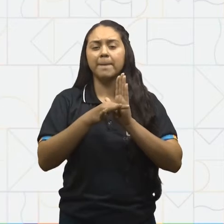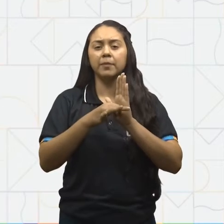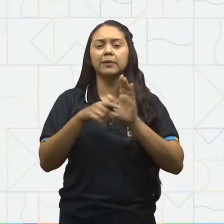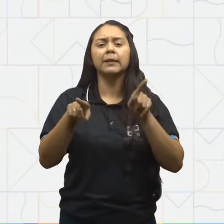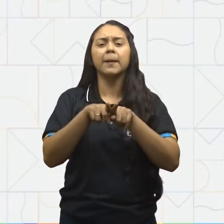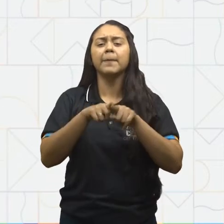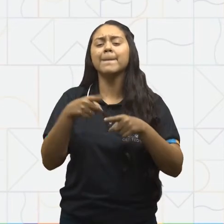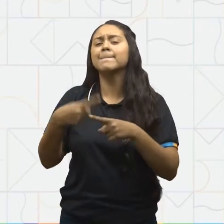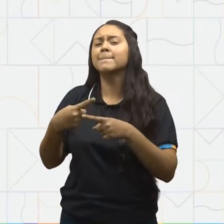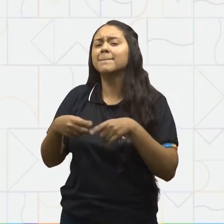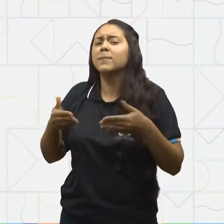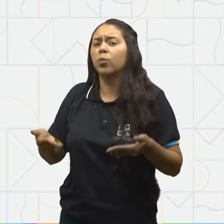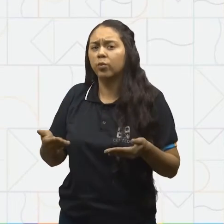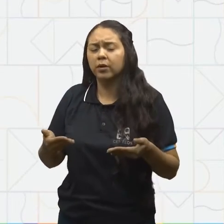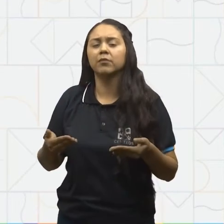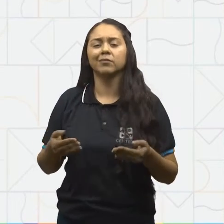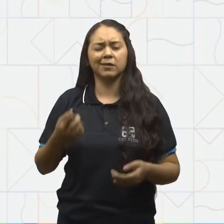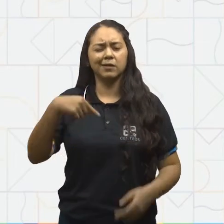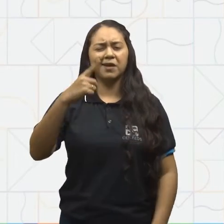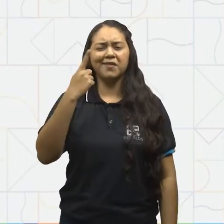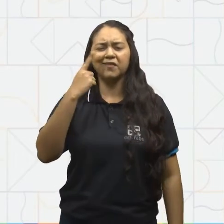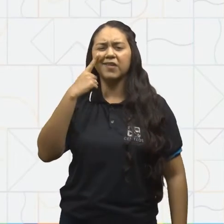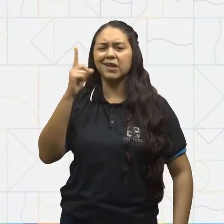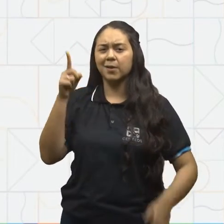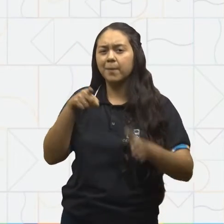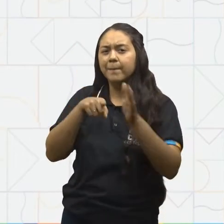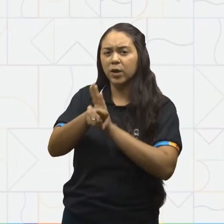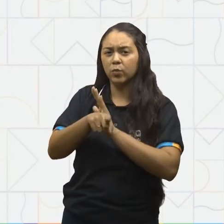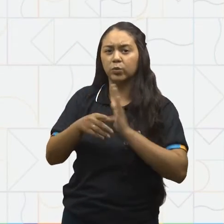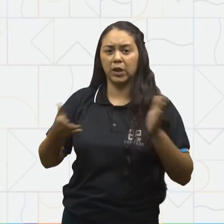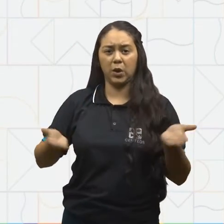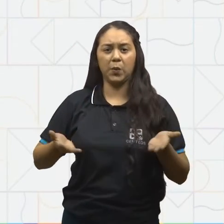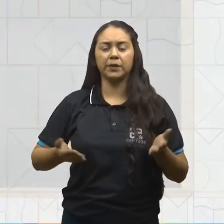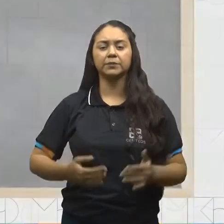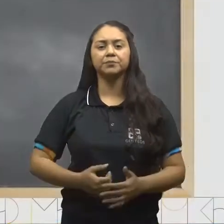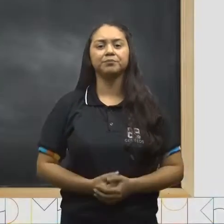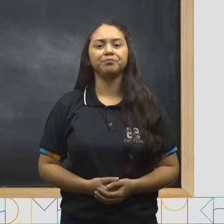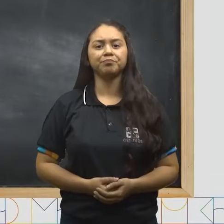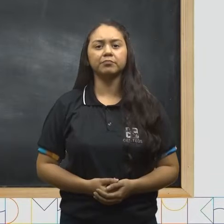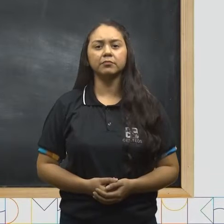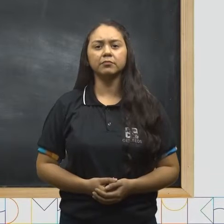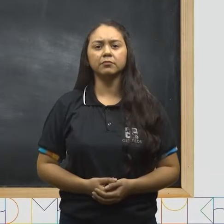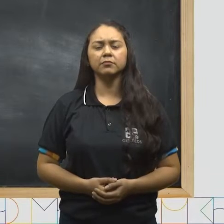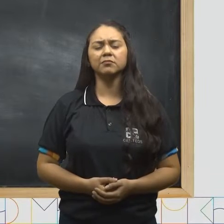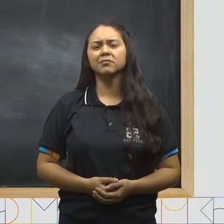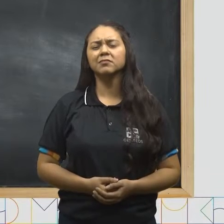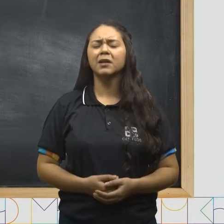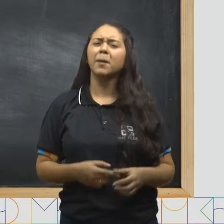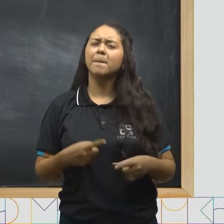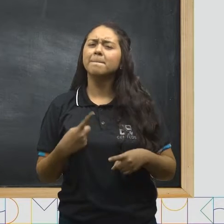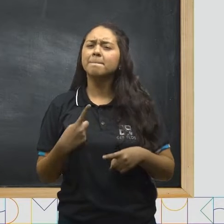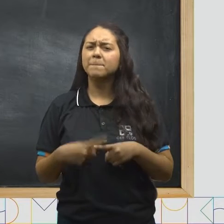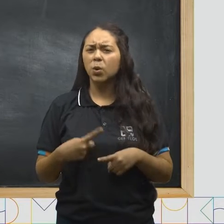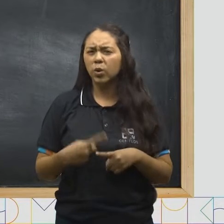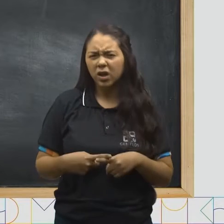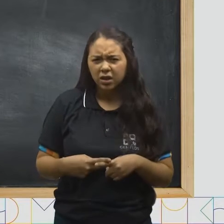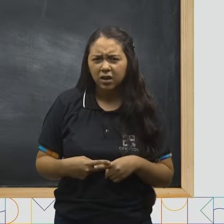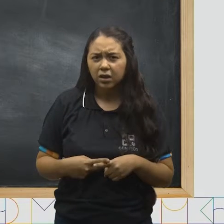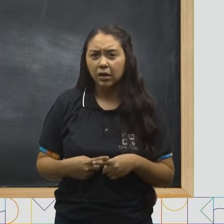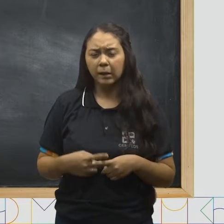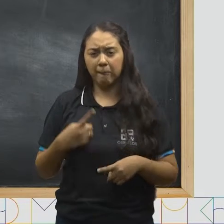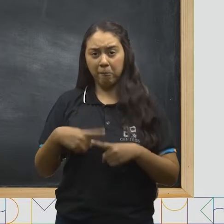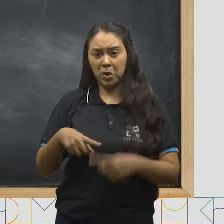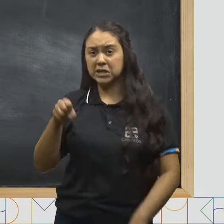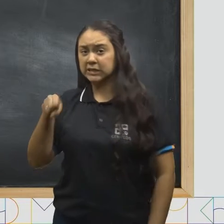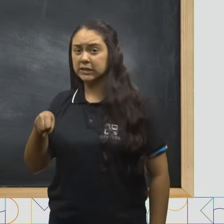seja, razões. Veja a pergunta que aparece em tela para você. Mas por quê?